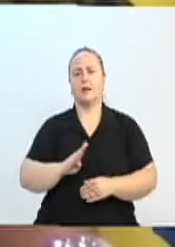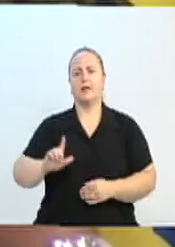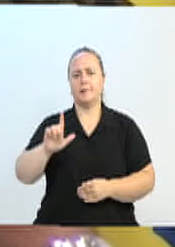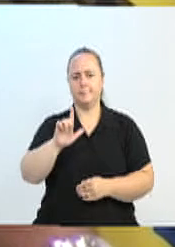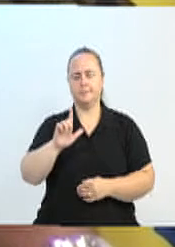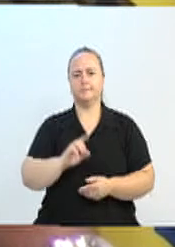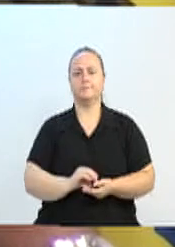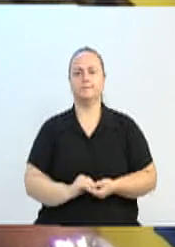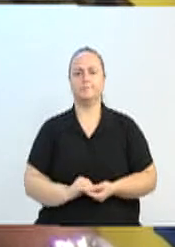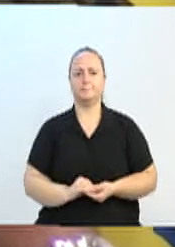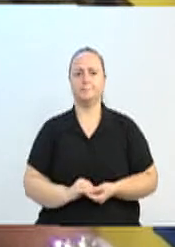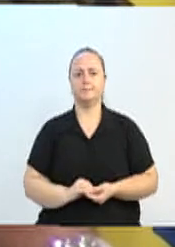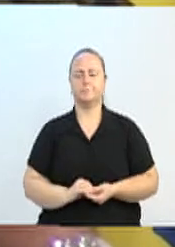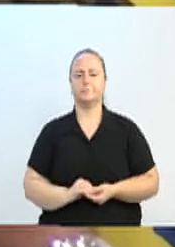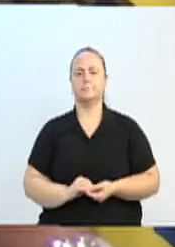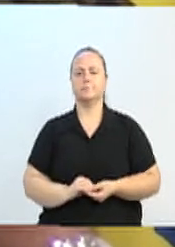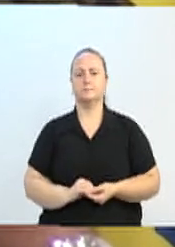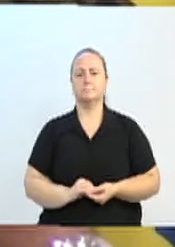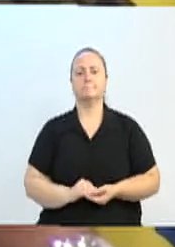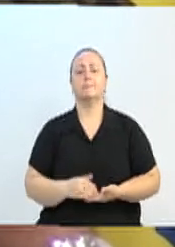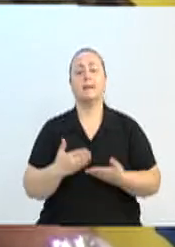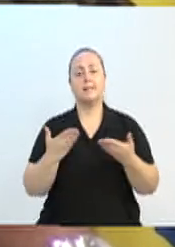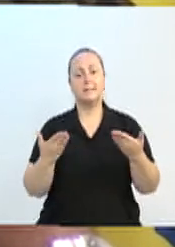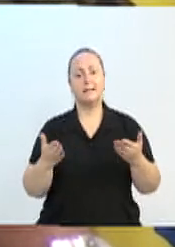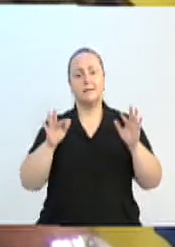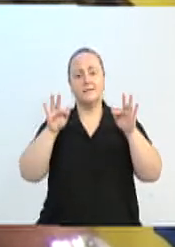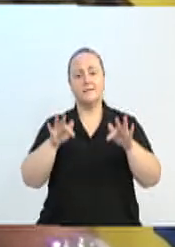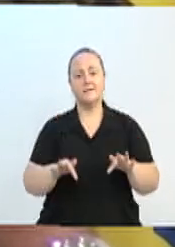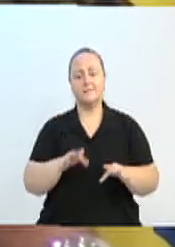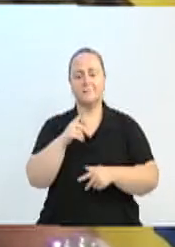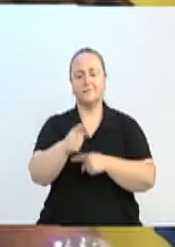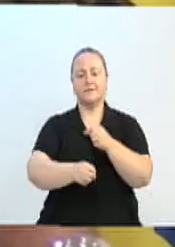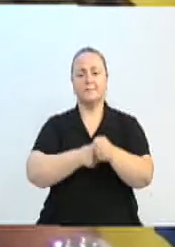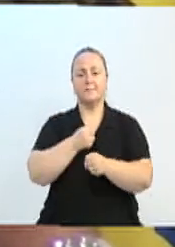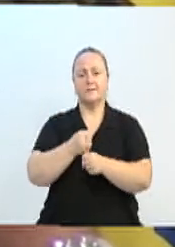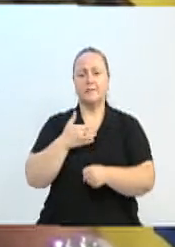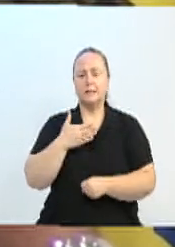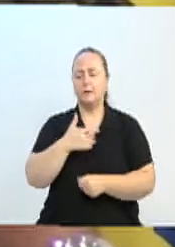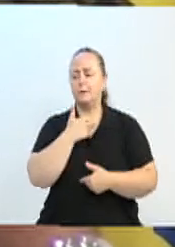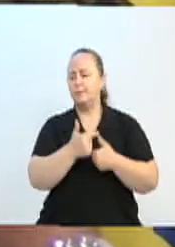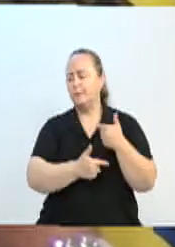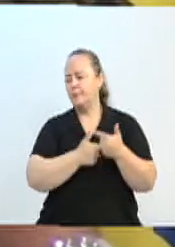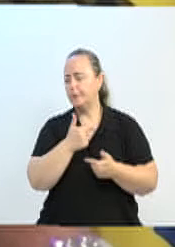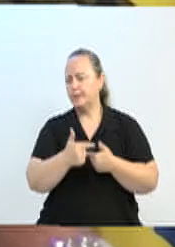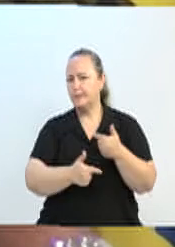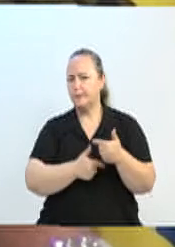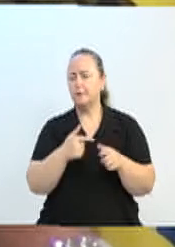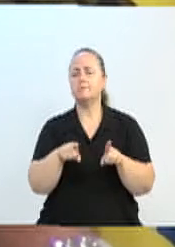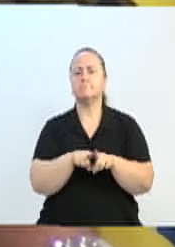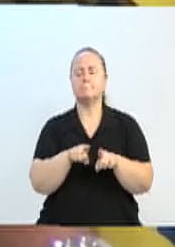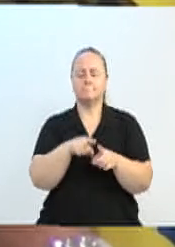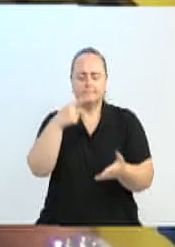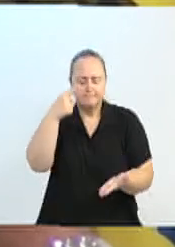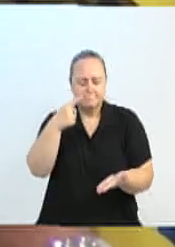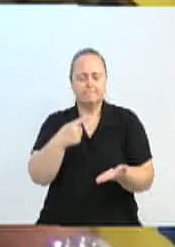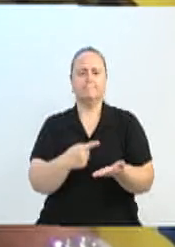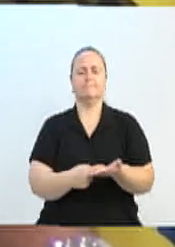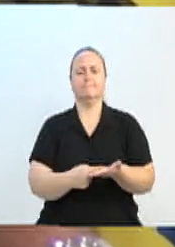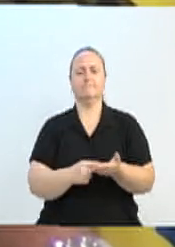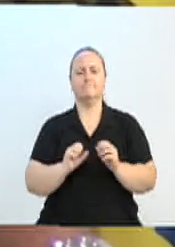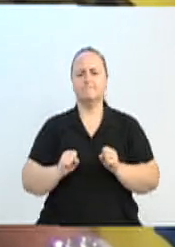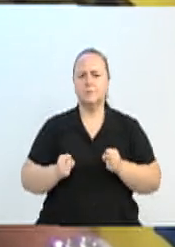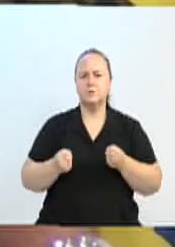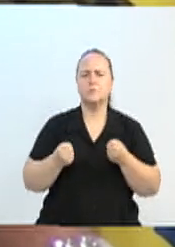Adriano Pereira desta forma encerramos o ano com muito trabalho Vereador Itu e com compromisso dedicação